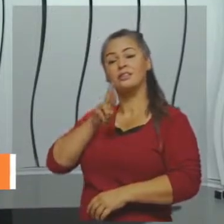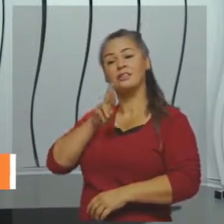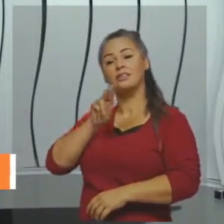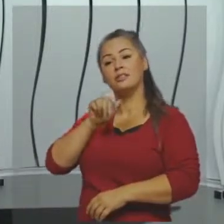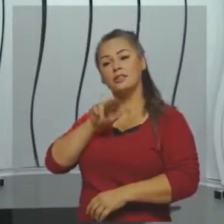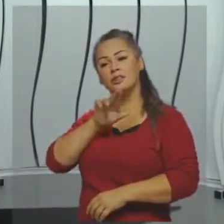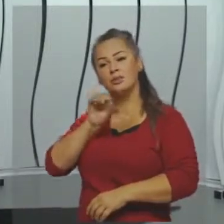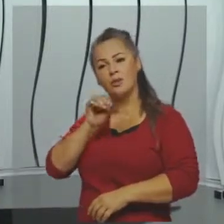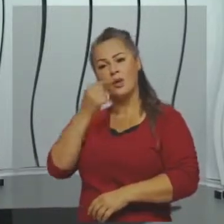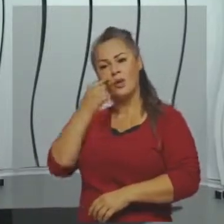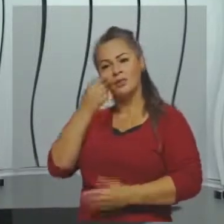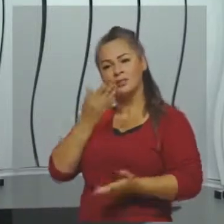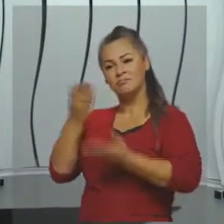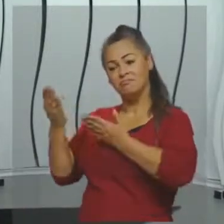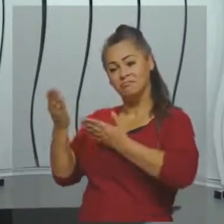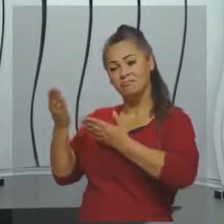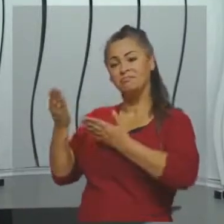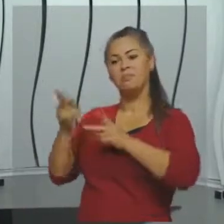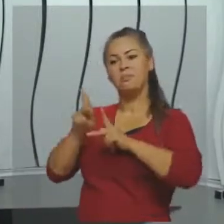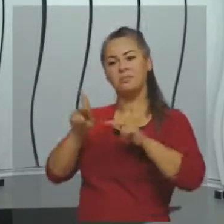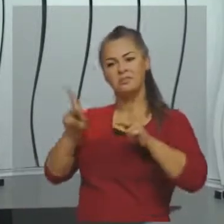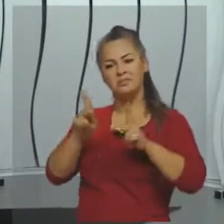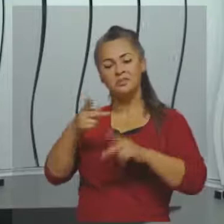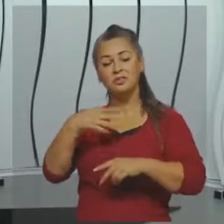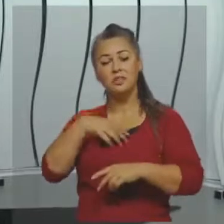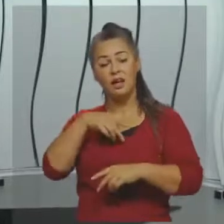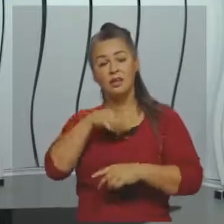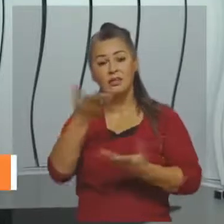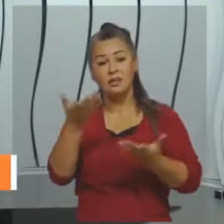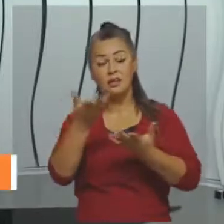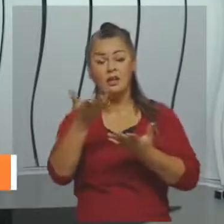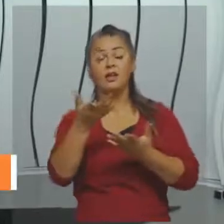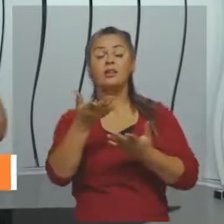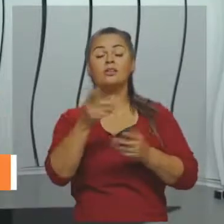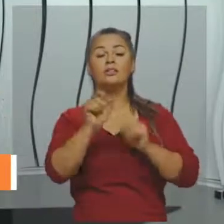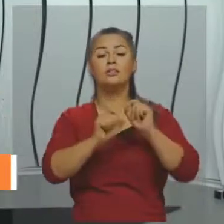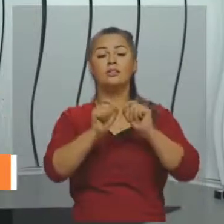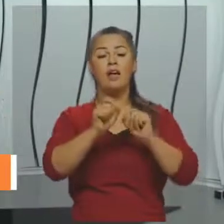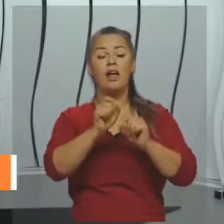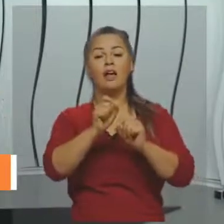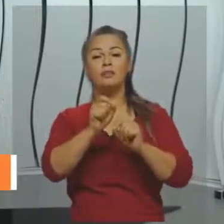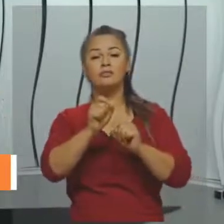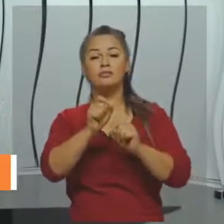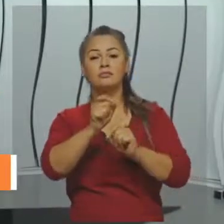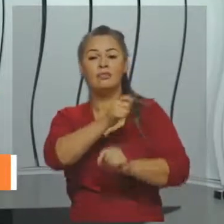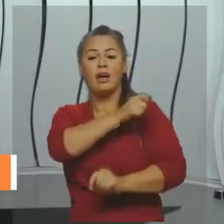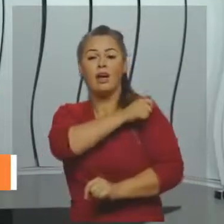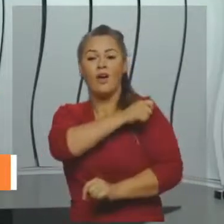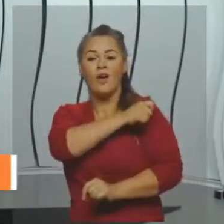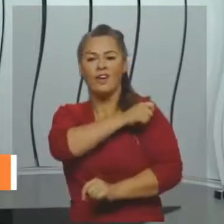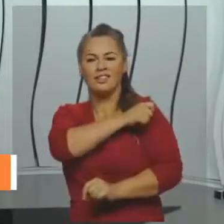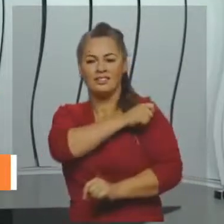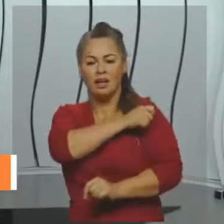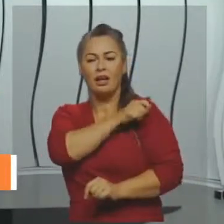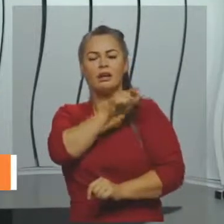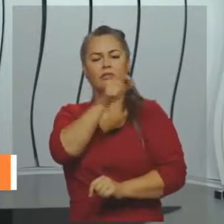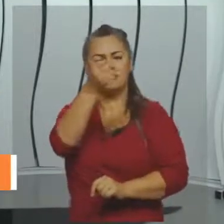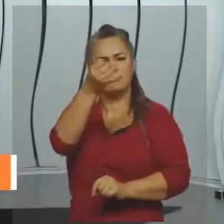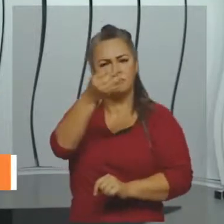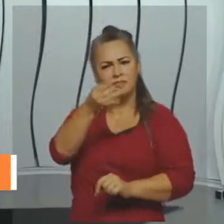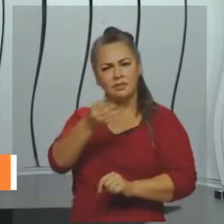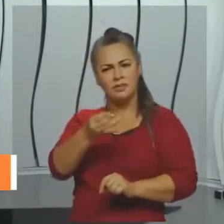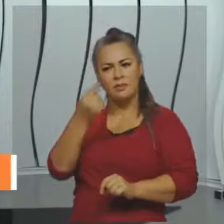você hoje, aluno do 8º ano do ensino fundamental, sobre o sistema excretor, muito utilizado hoje o